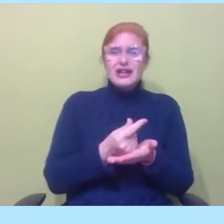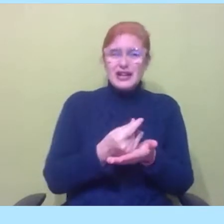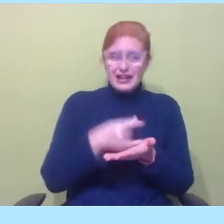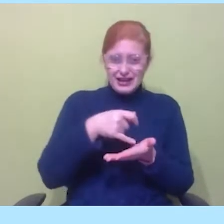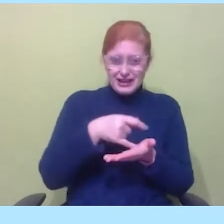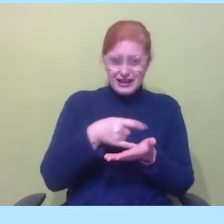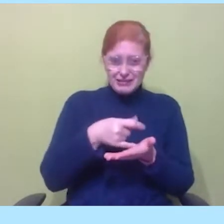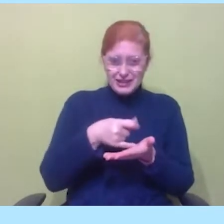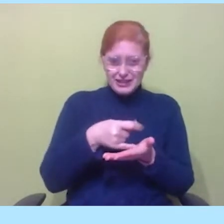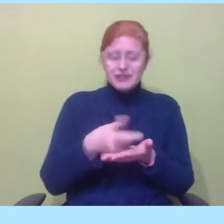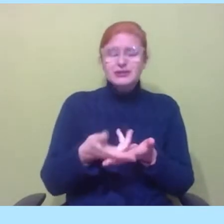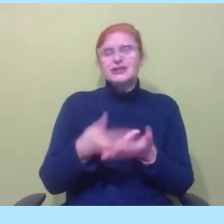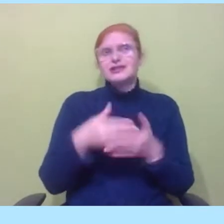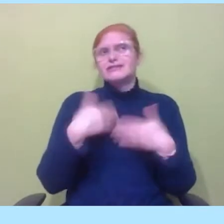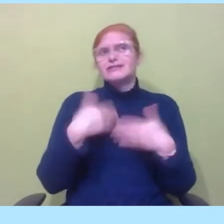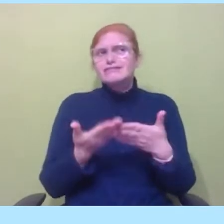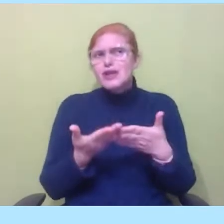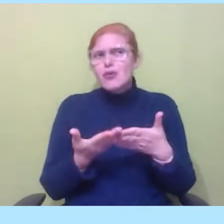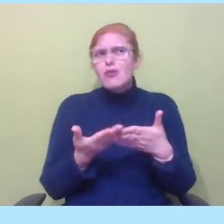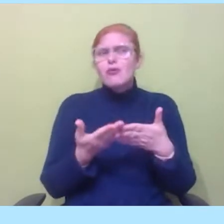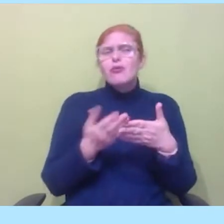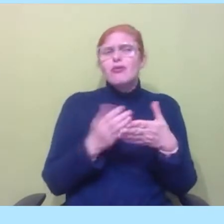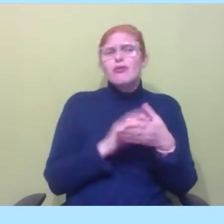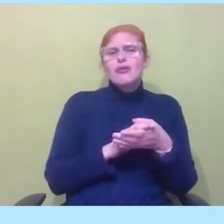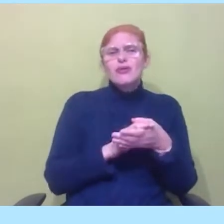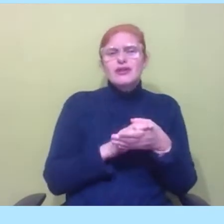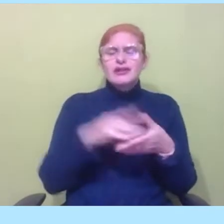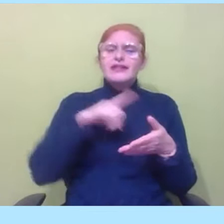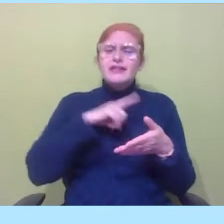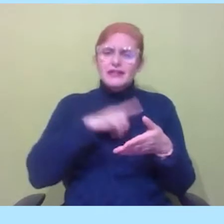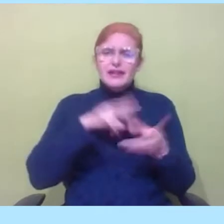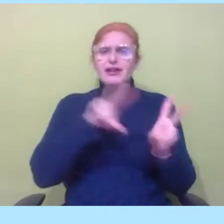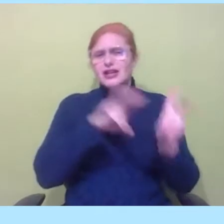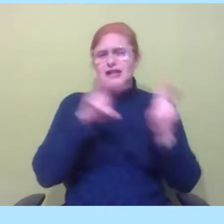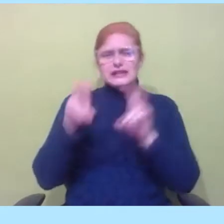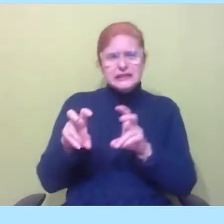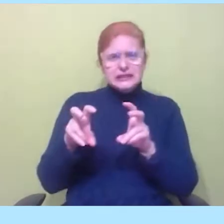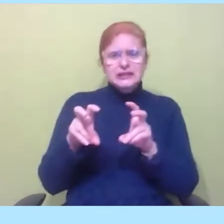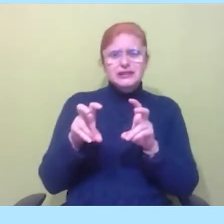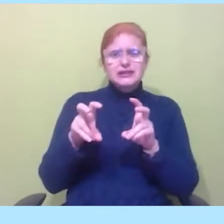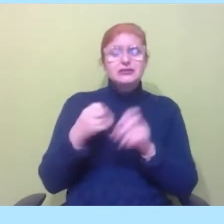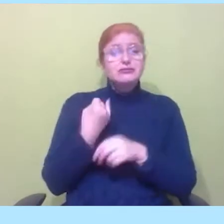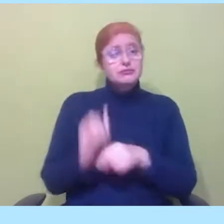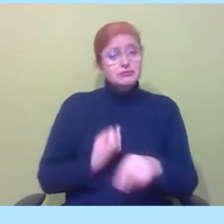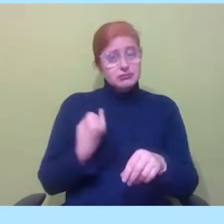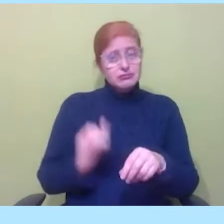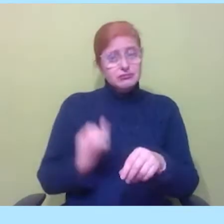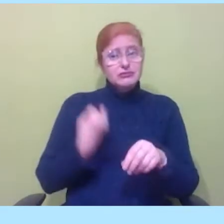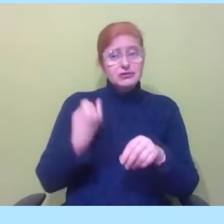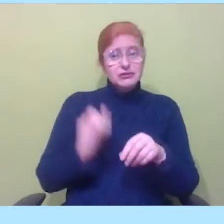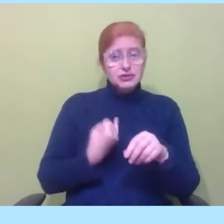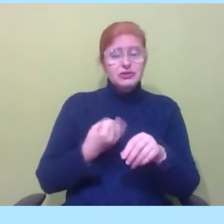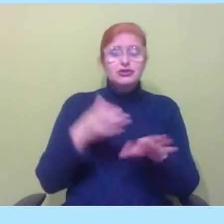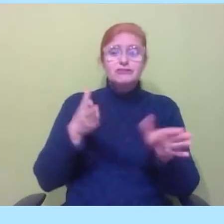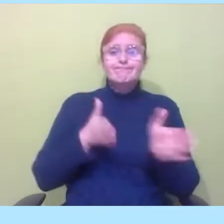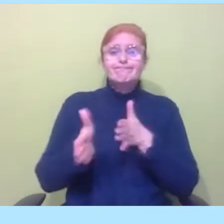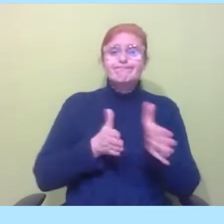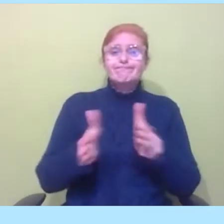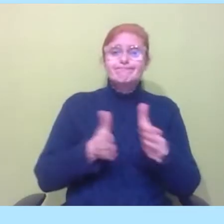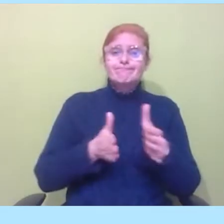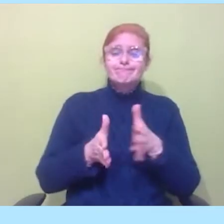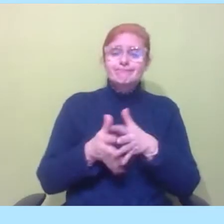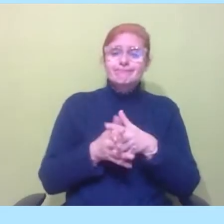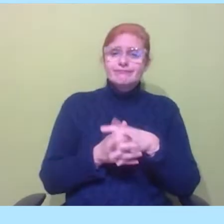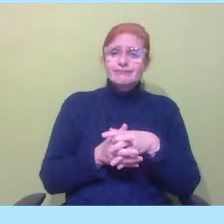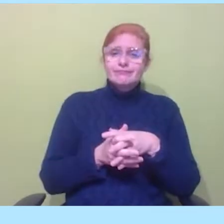gente tem uma questão muito relevante de acesso, que eu